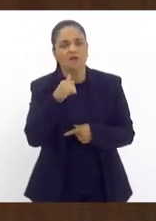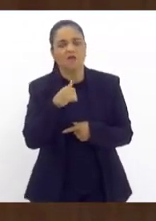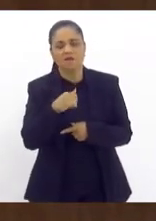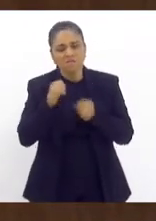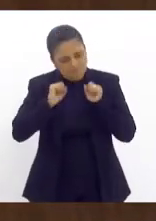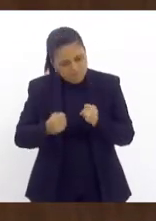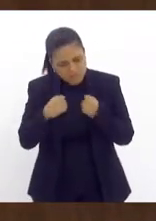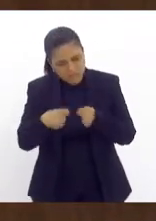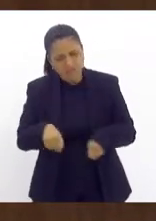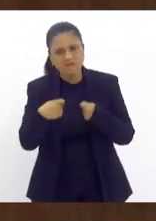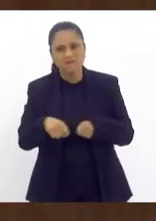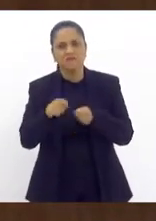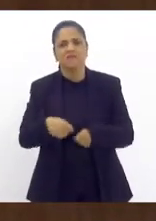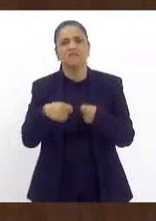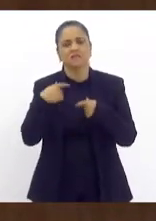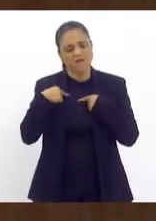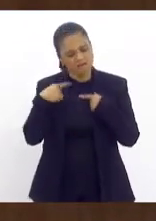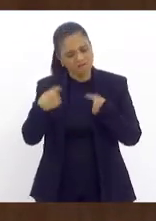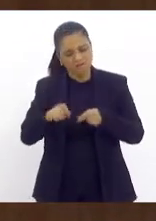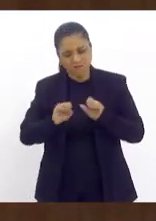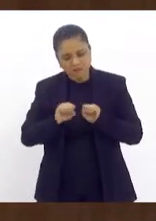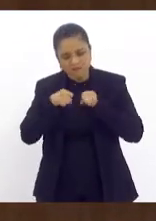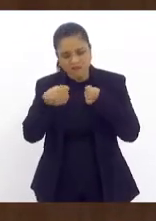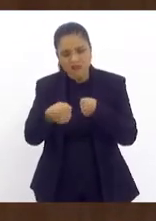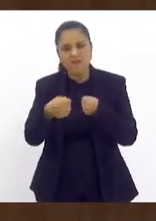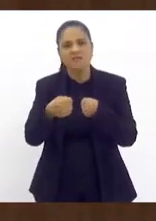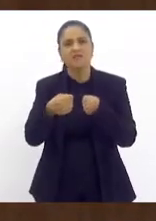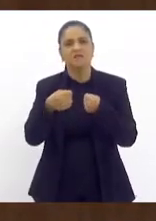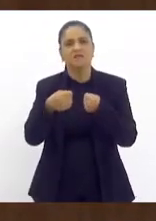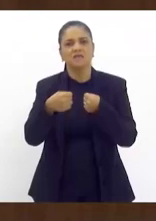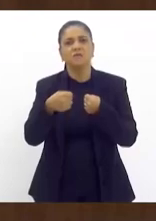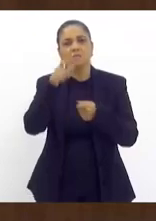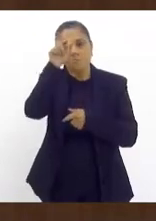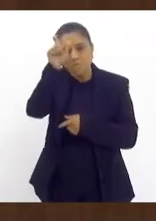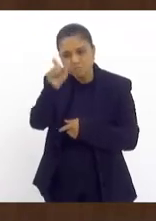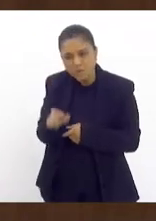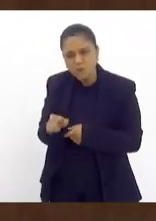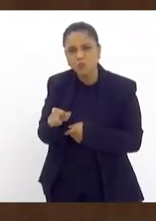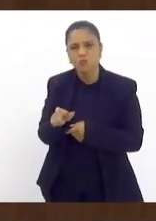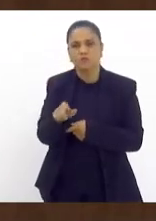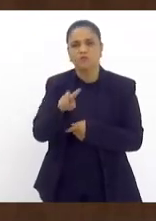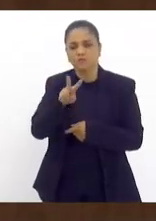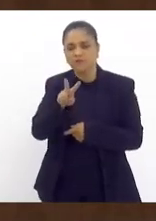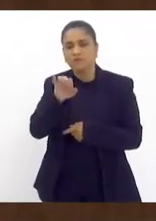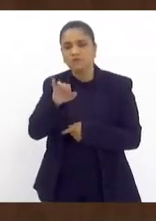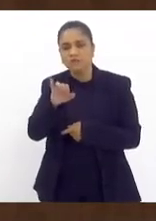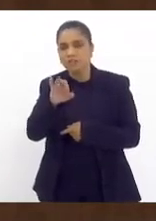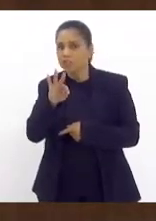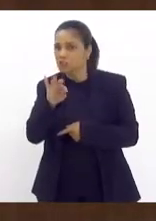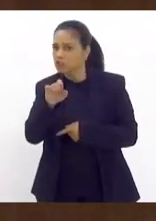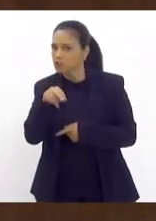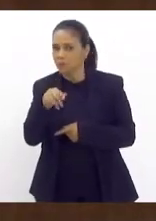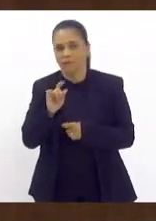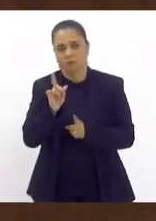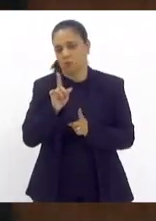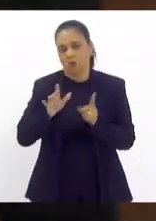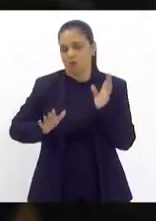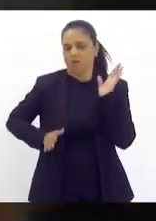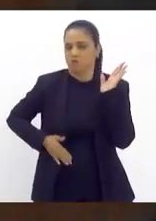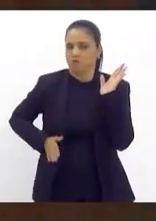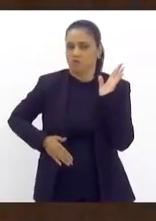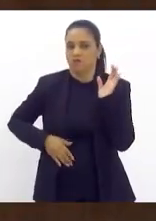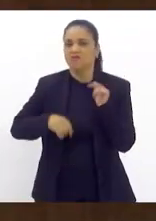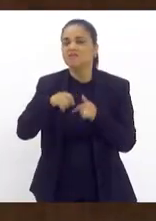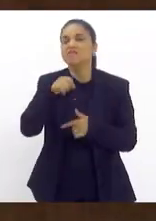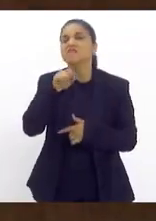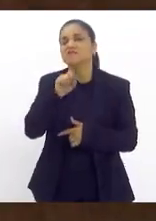isso. Reitero aqui, existem sim pessoas que são vítimas da sociedade, mas não é o marginal, e sim as crianças que foram